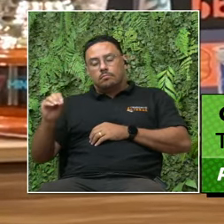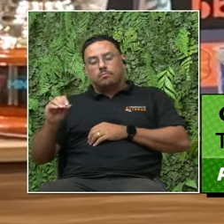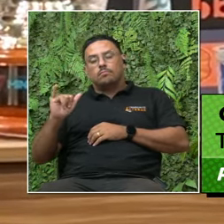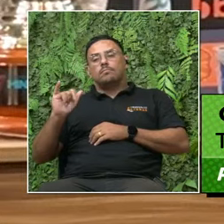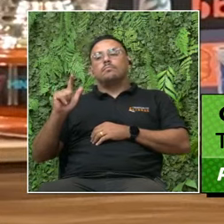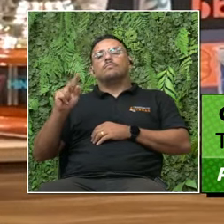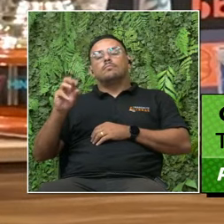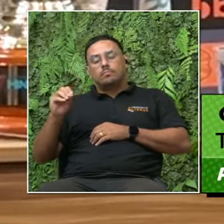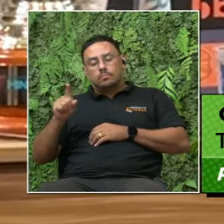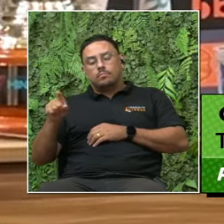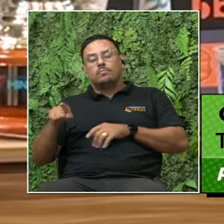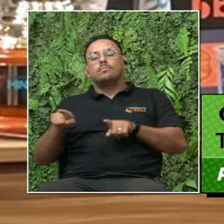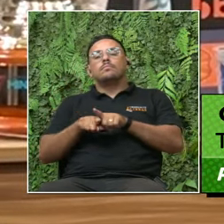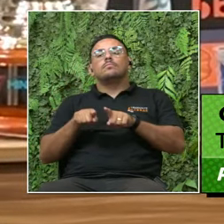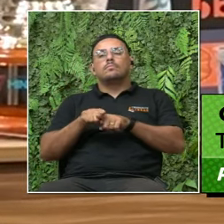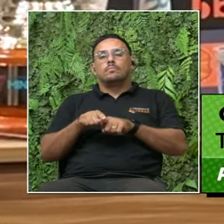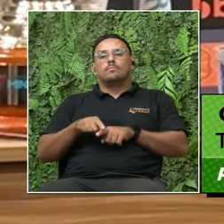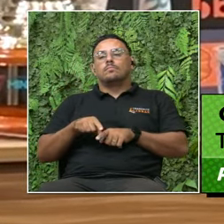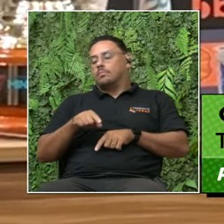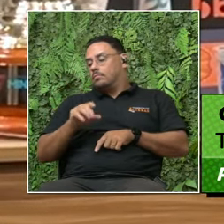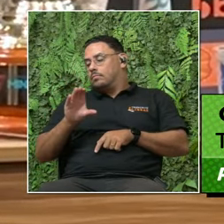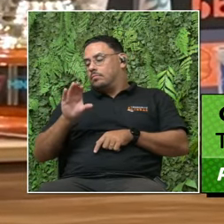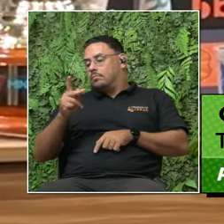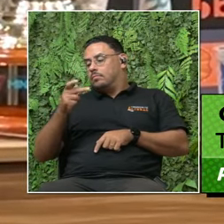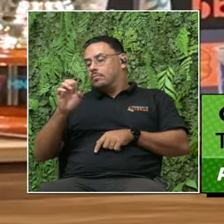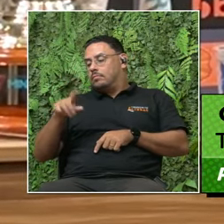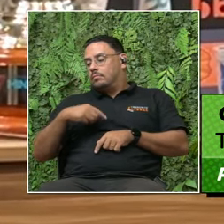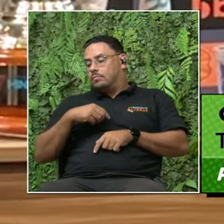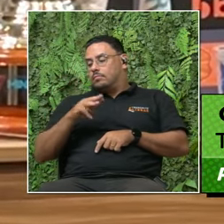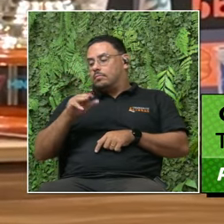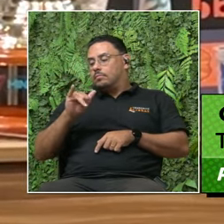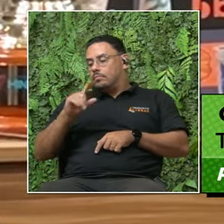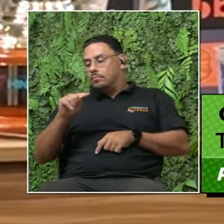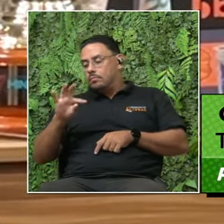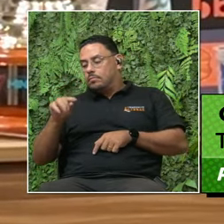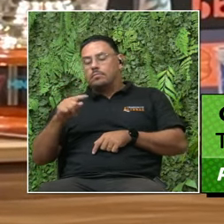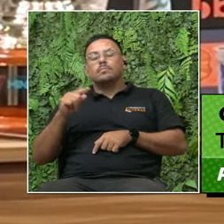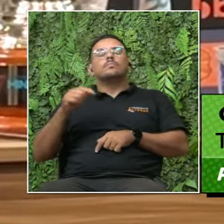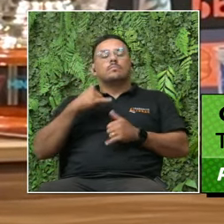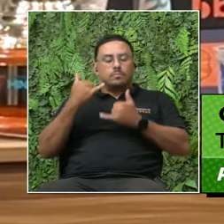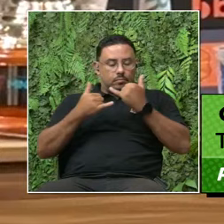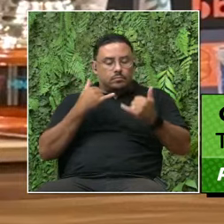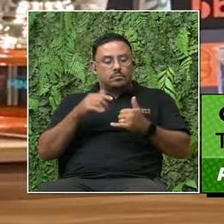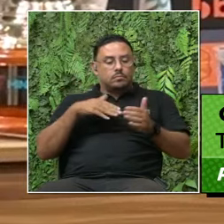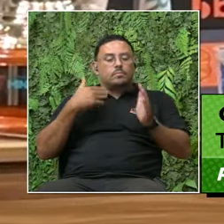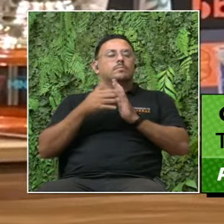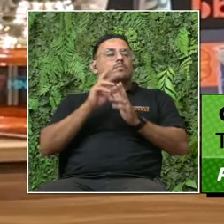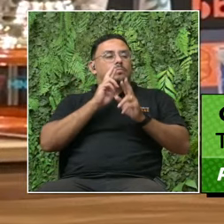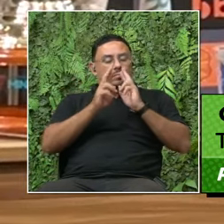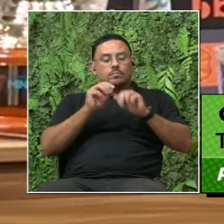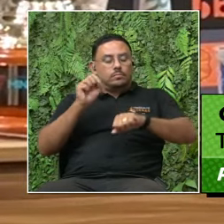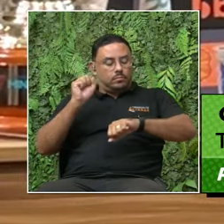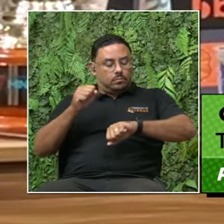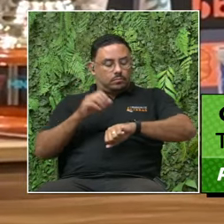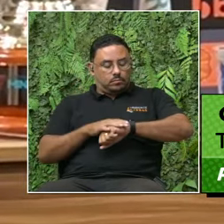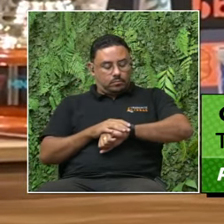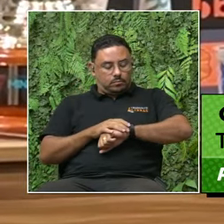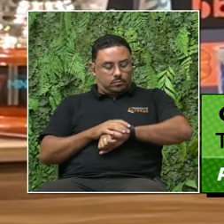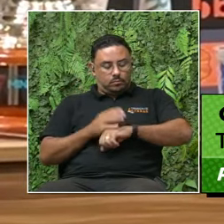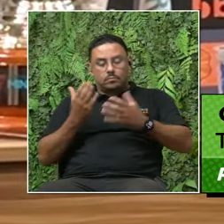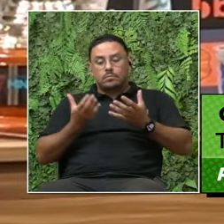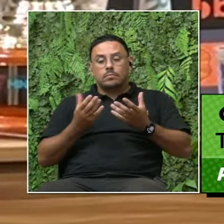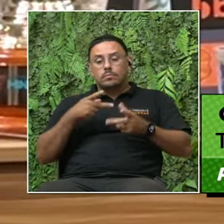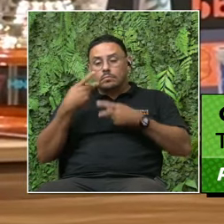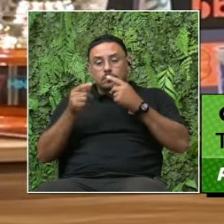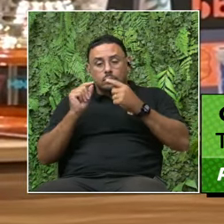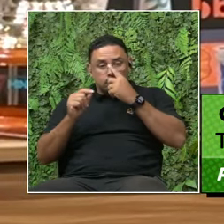séo ele se eles também estão militi uma brincadeira a parte e todos Eles responderam que Sim estão muito eu queria que você